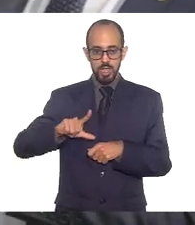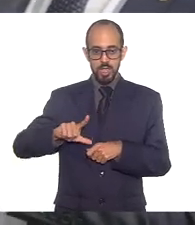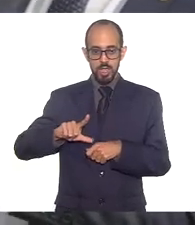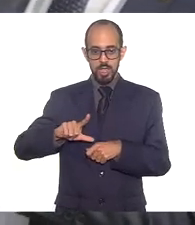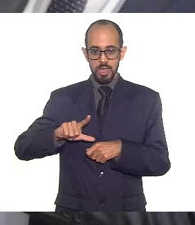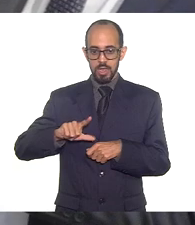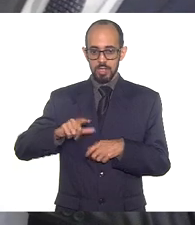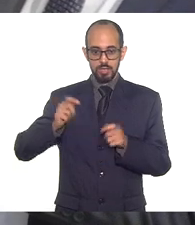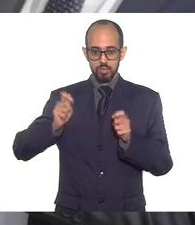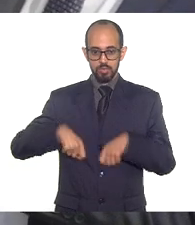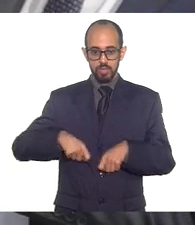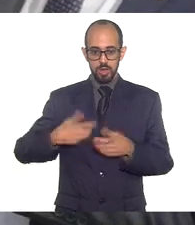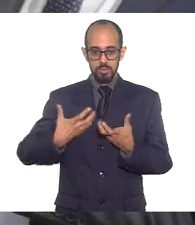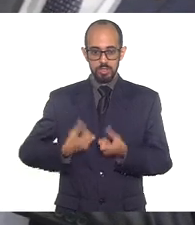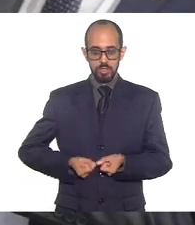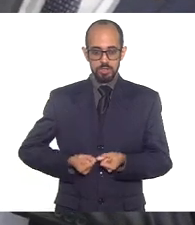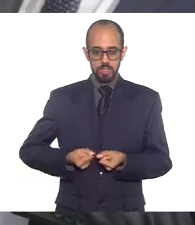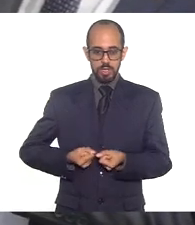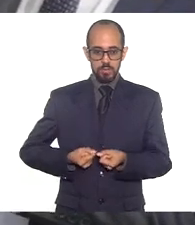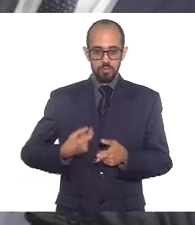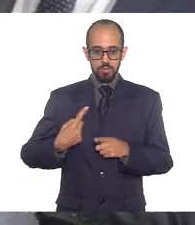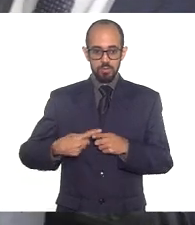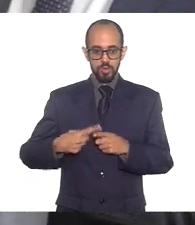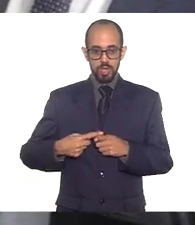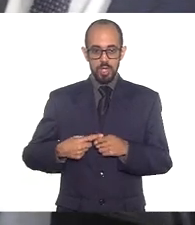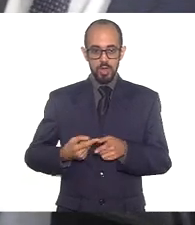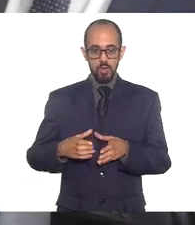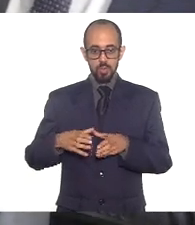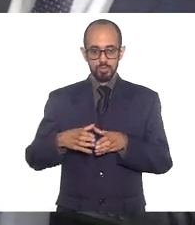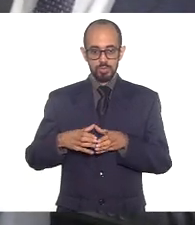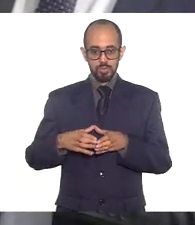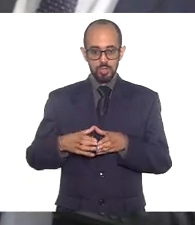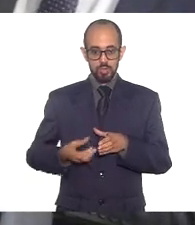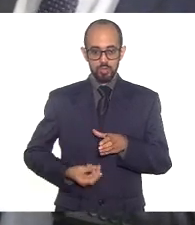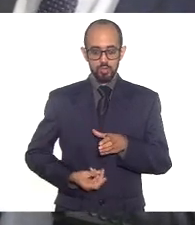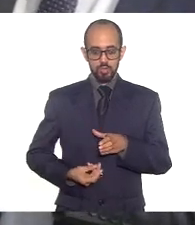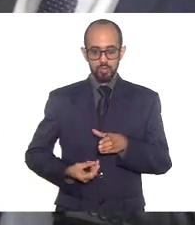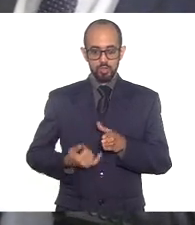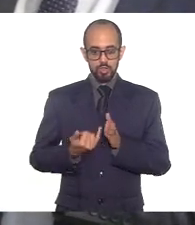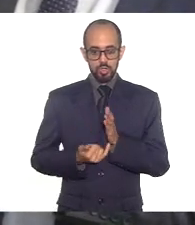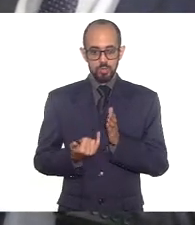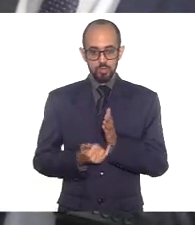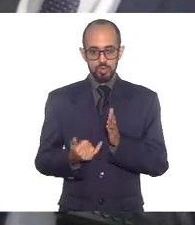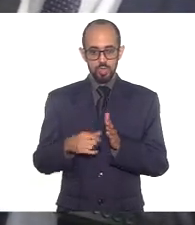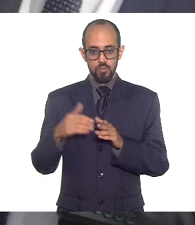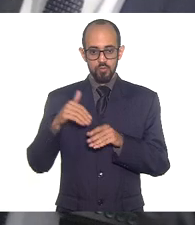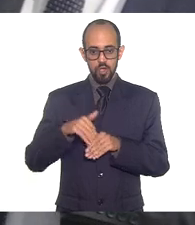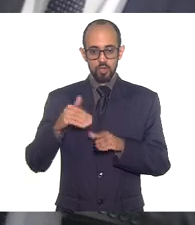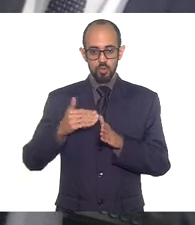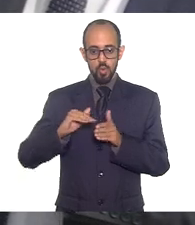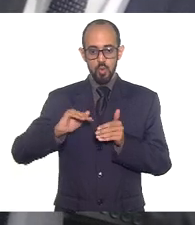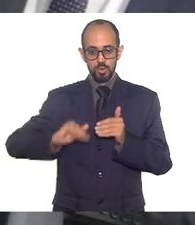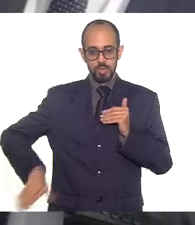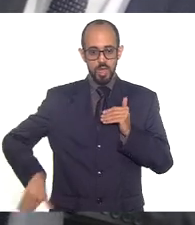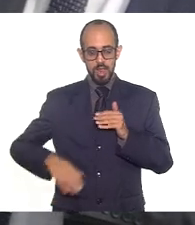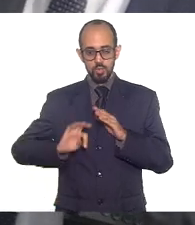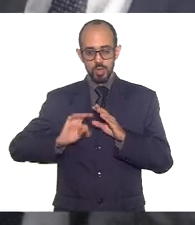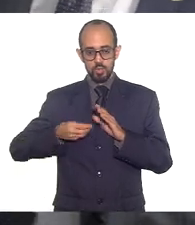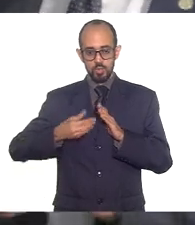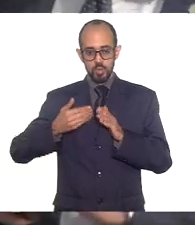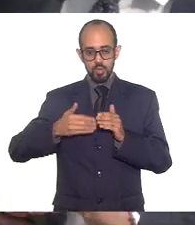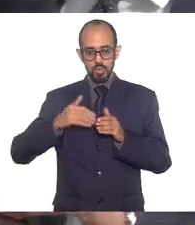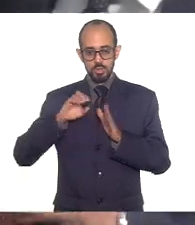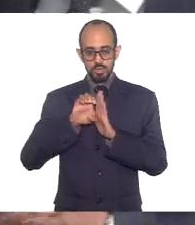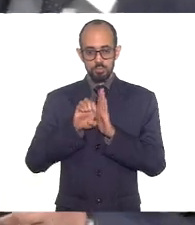nós aceitável pela com metrô São de tributação voto contrário à todas as emendas e voto